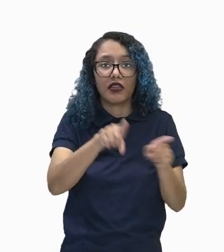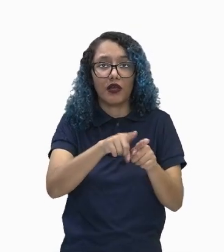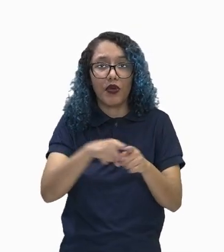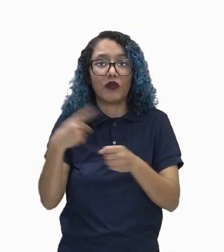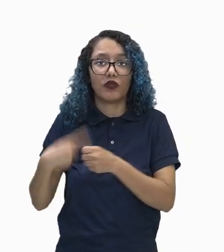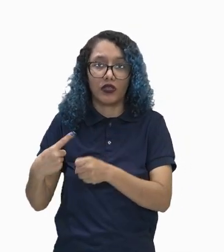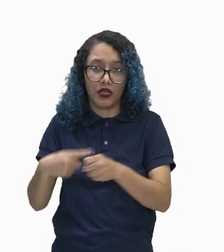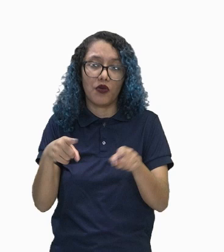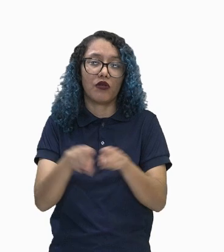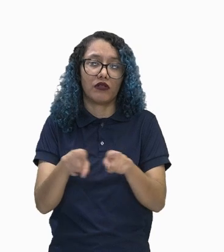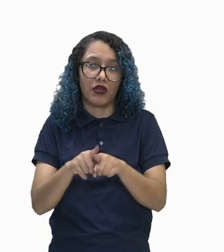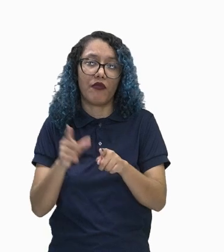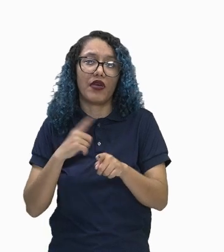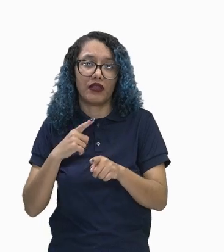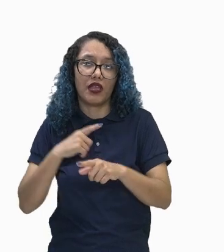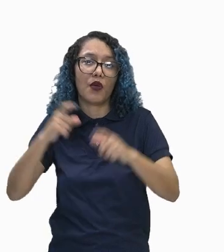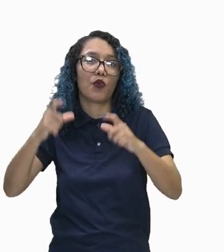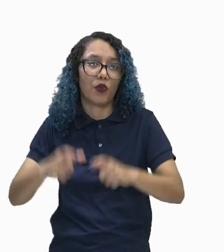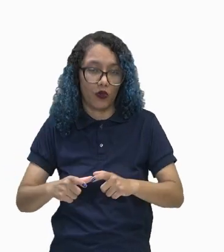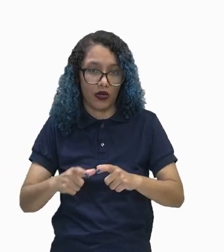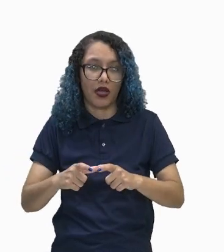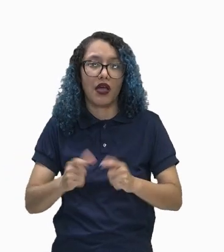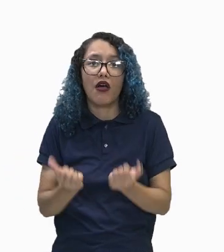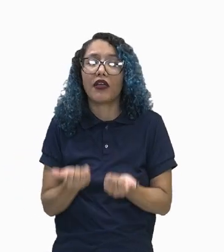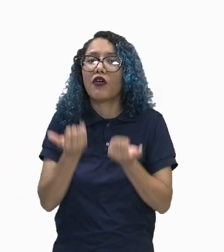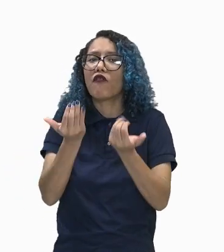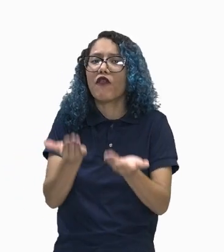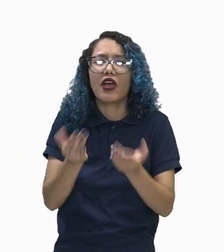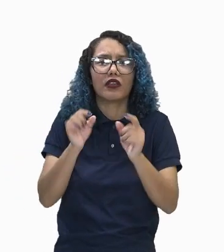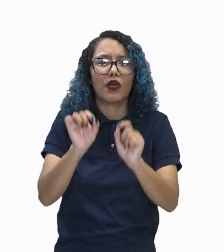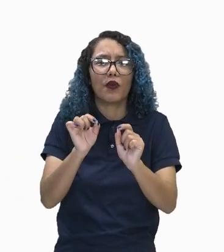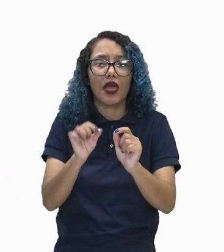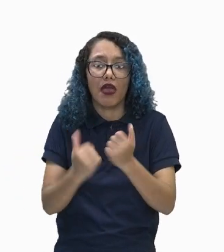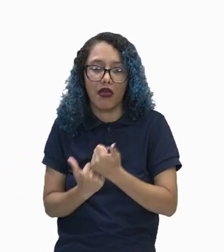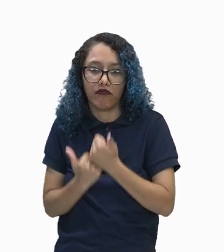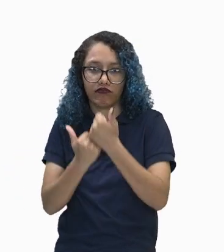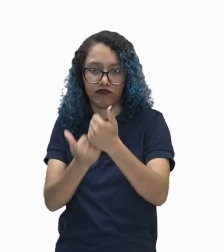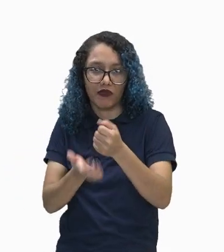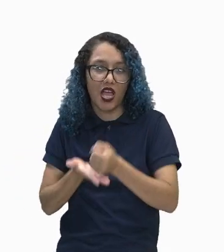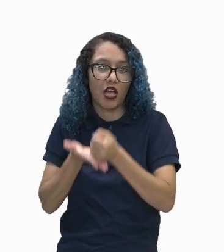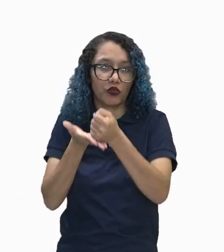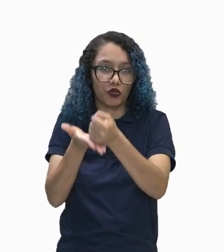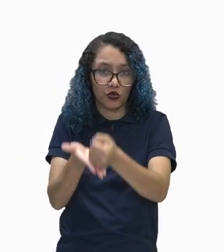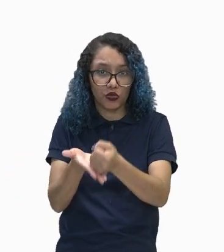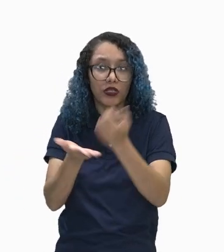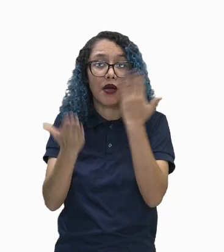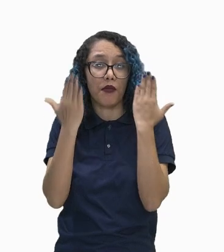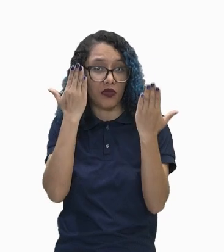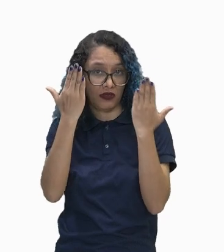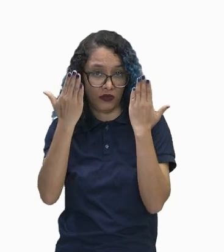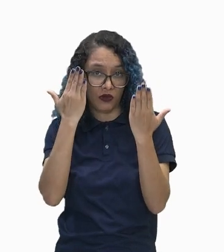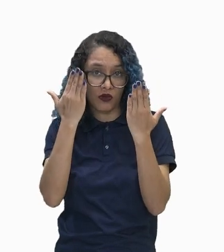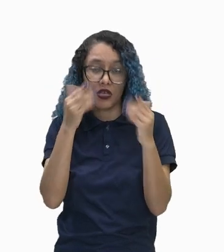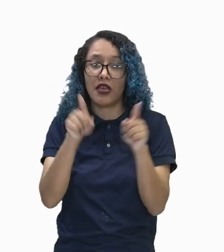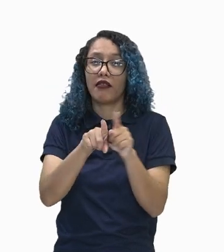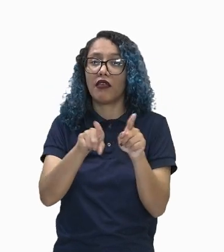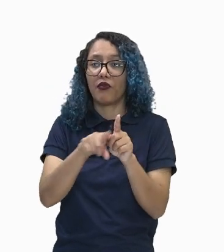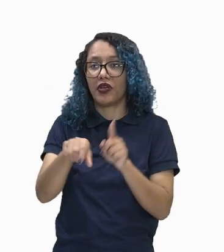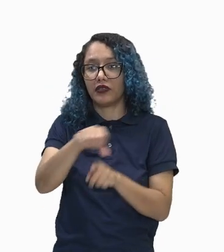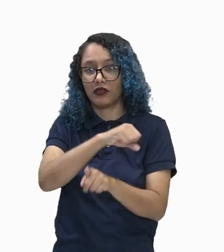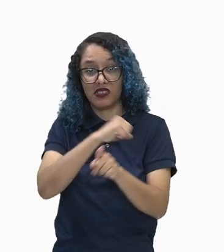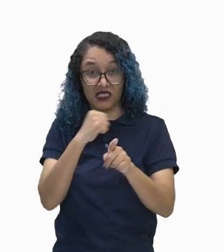interior, porque ali vai ser ofertado o quê? Um suporte, né, psicológico e